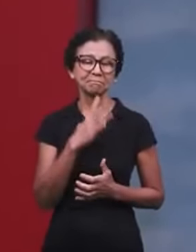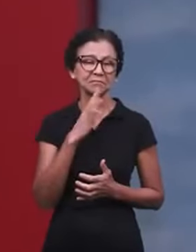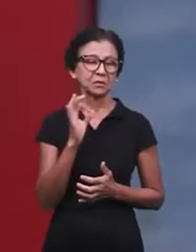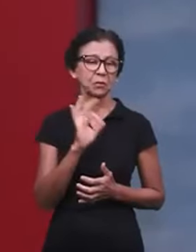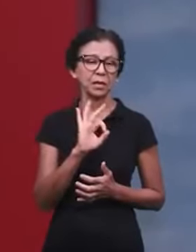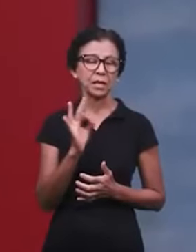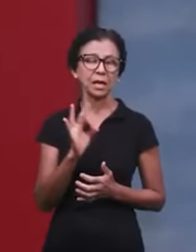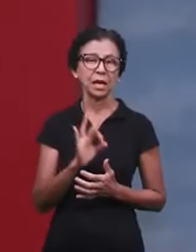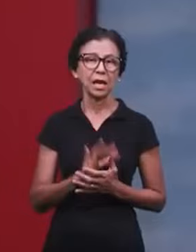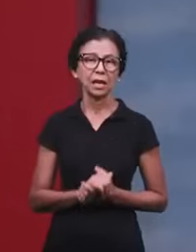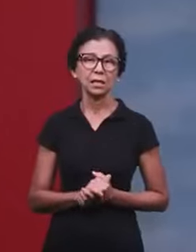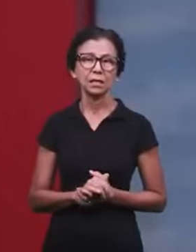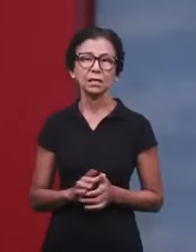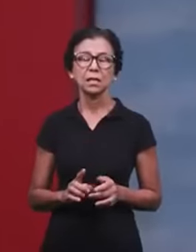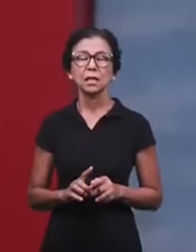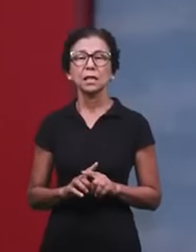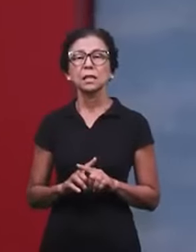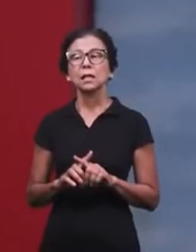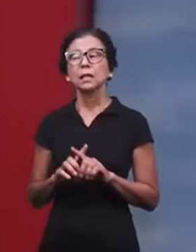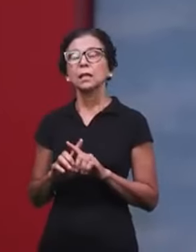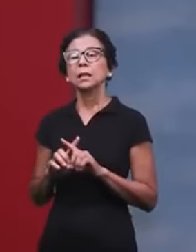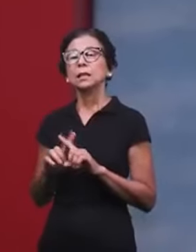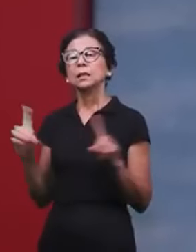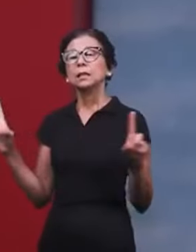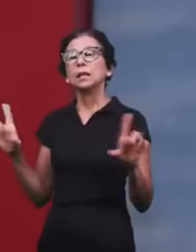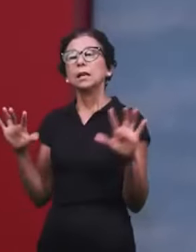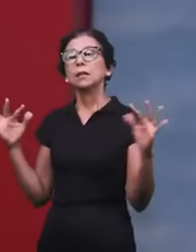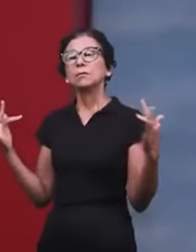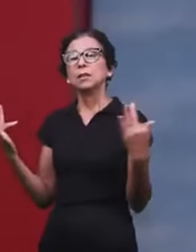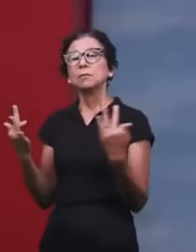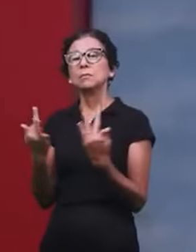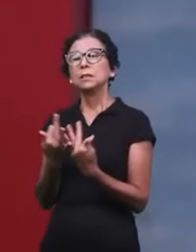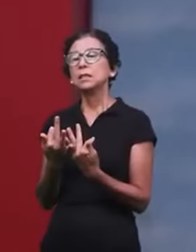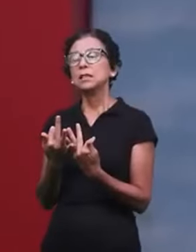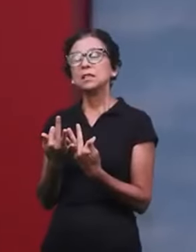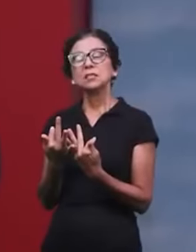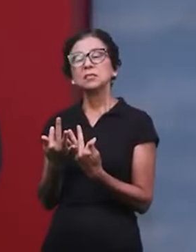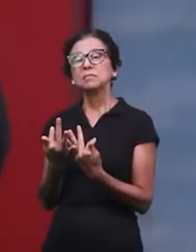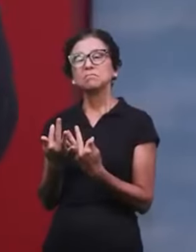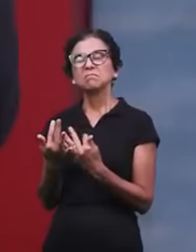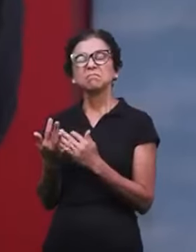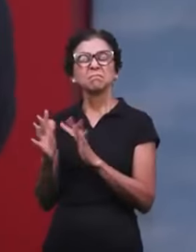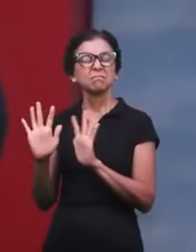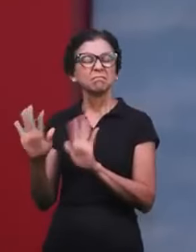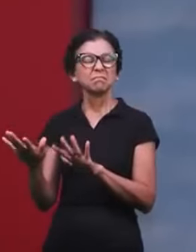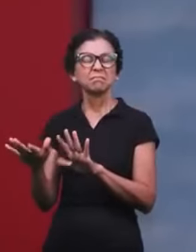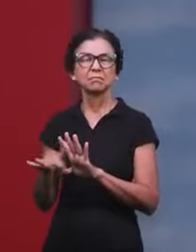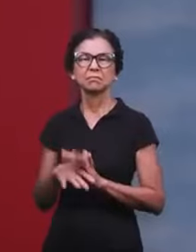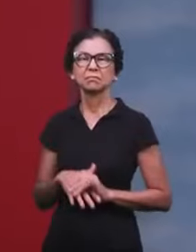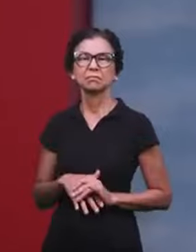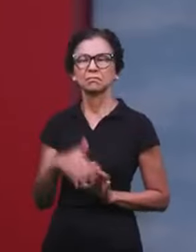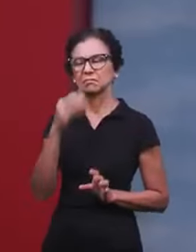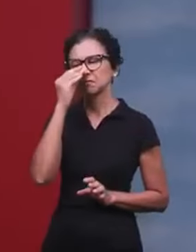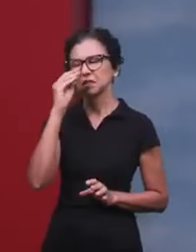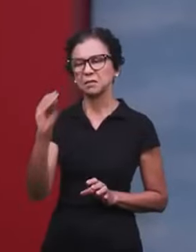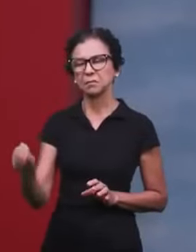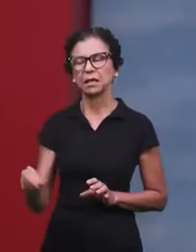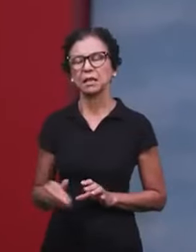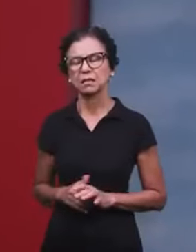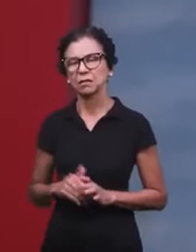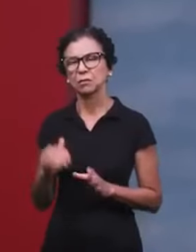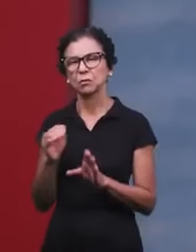própria família bem claro você tem exceções Você pode ter um pai uma mãe